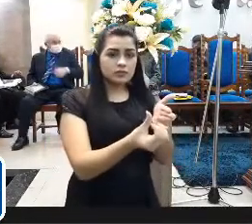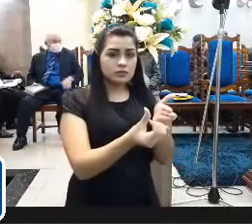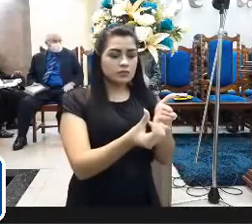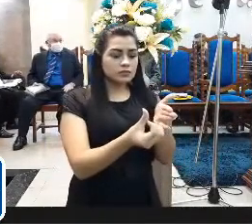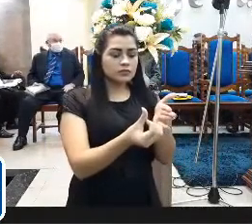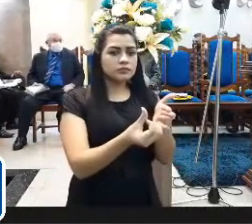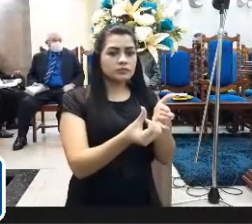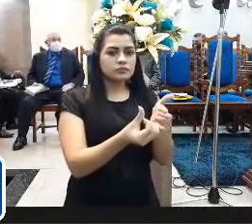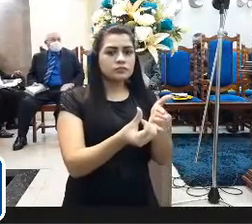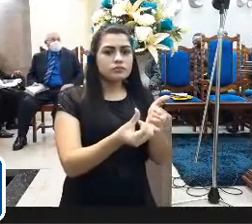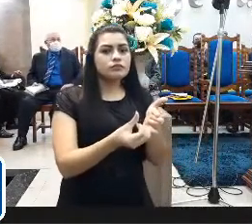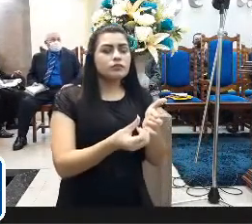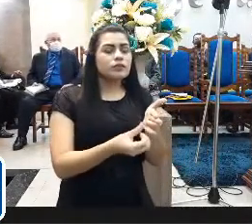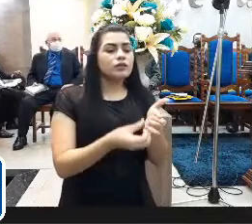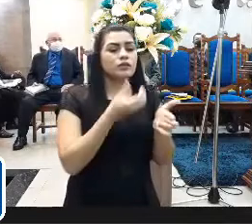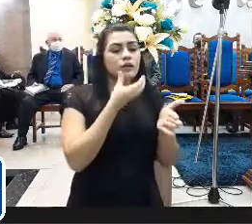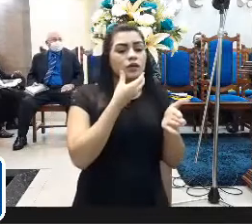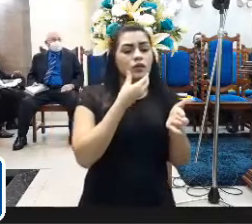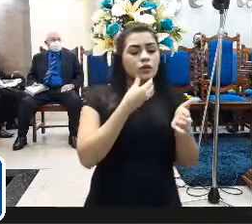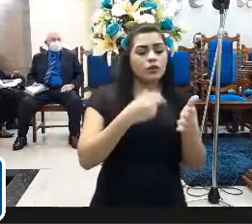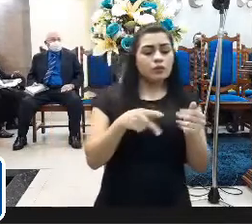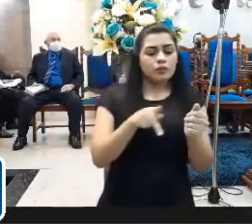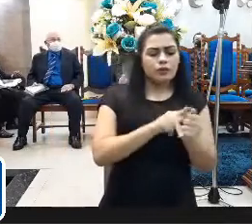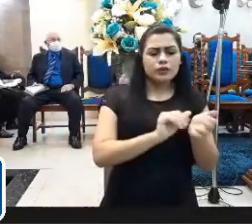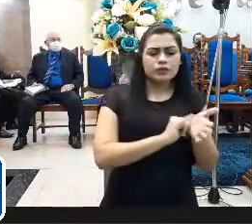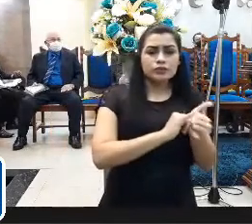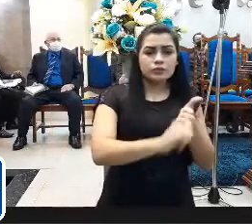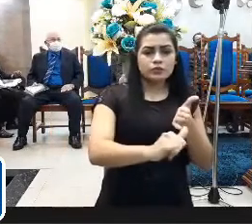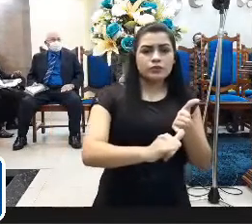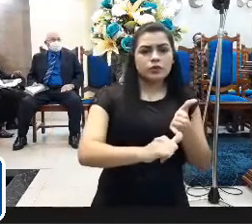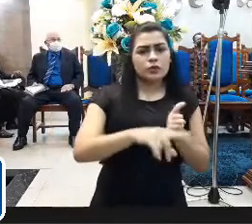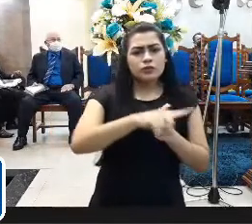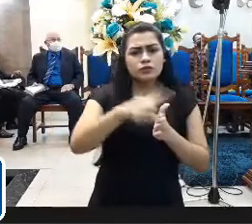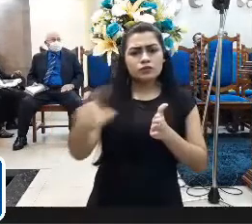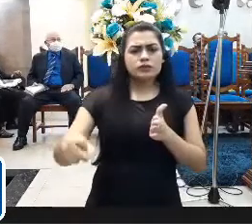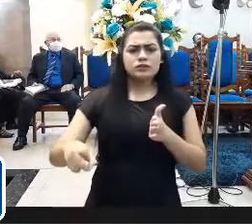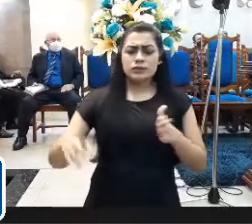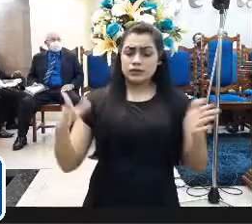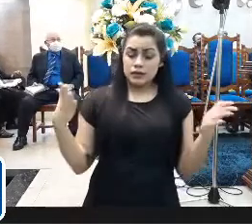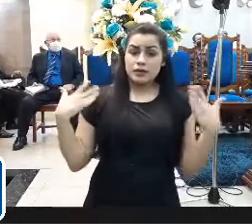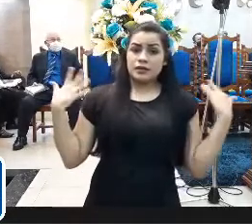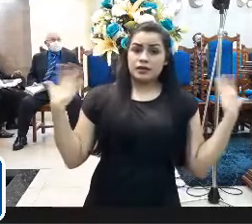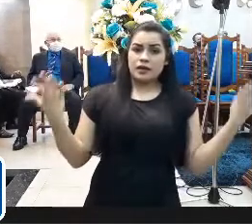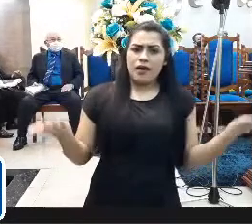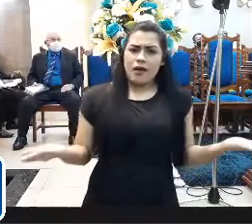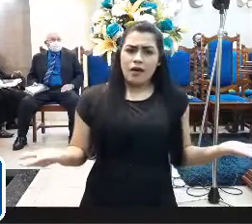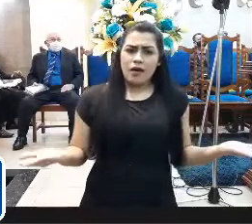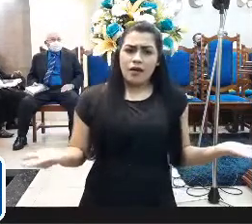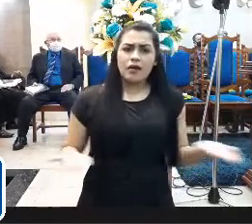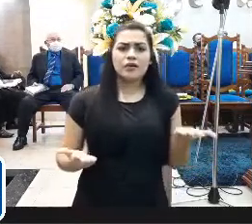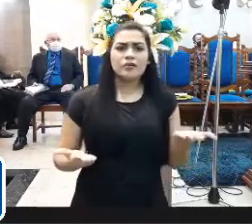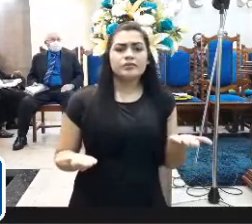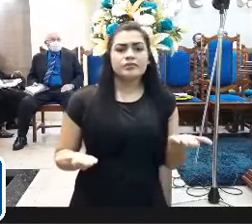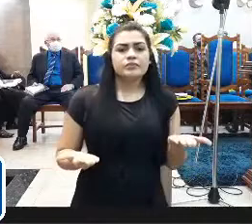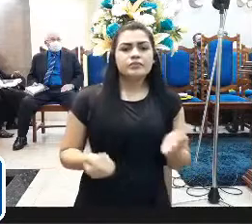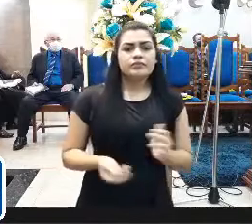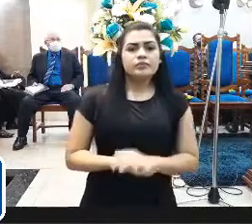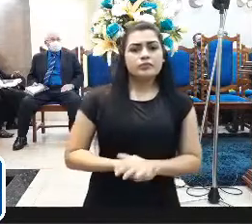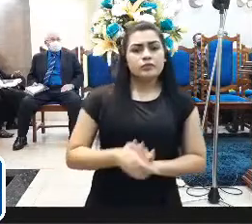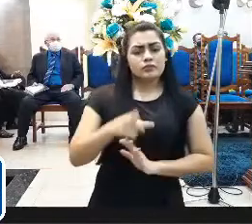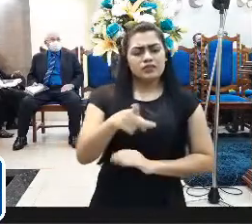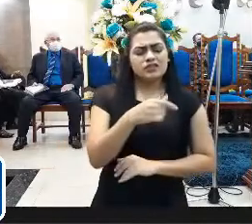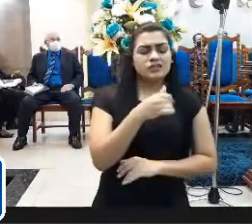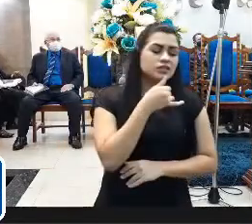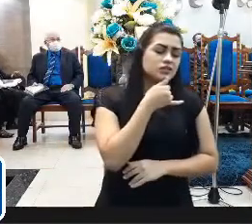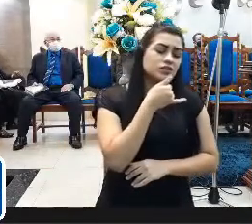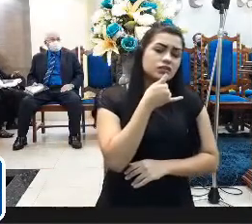múltiplas provações, não é? 1:6, em que vós grandemente vos alegrais, ainda que agora importa, sendo necessário, estejais por um